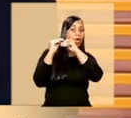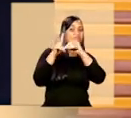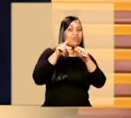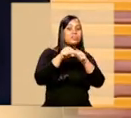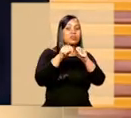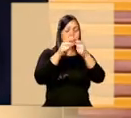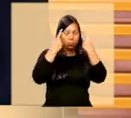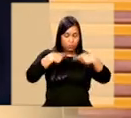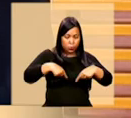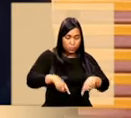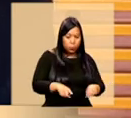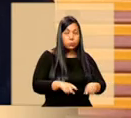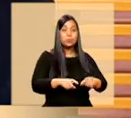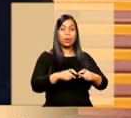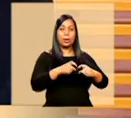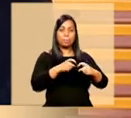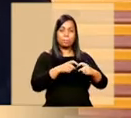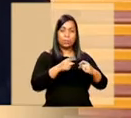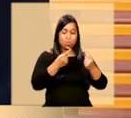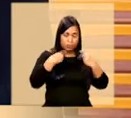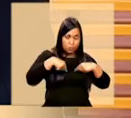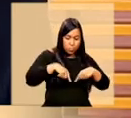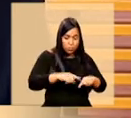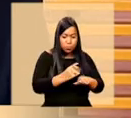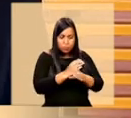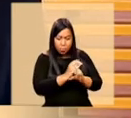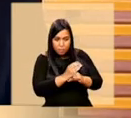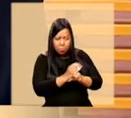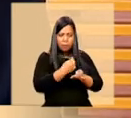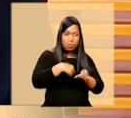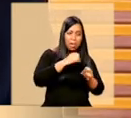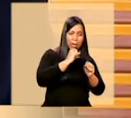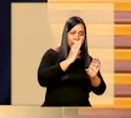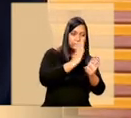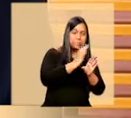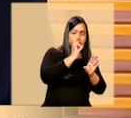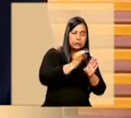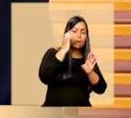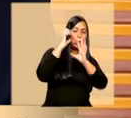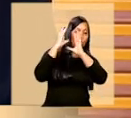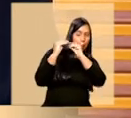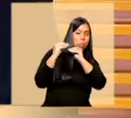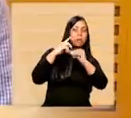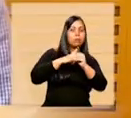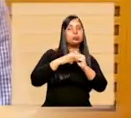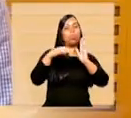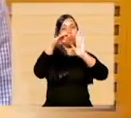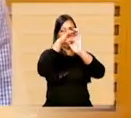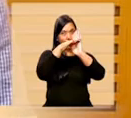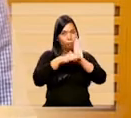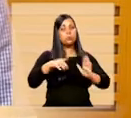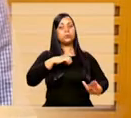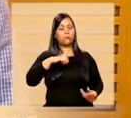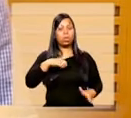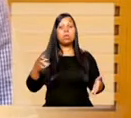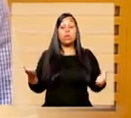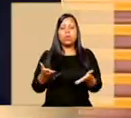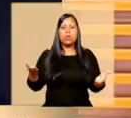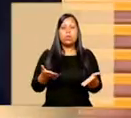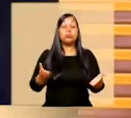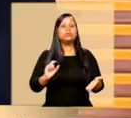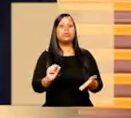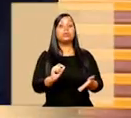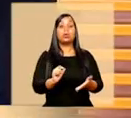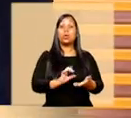São exames clínicos e também exames laboratoriais para confirmar essa morte encefálica. Feito todo um protocolo, então. Isso, é um protocolo